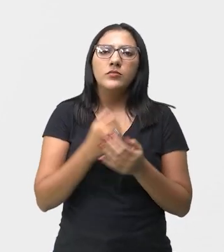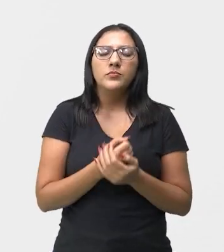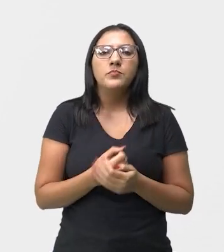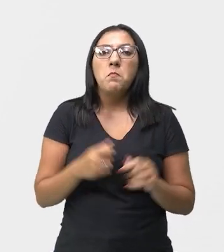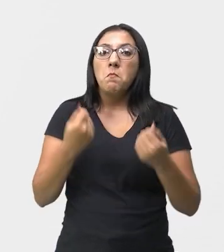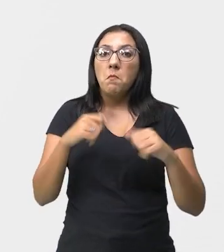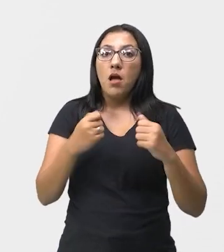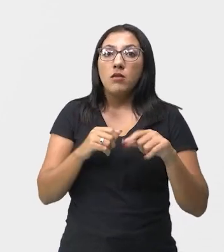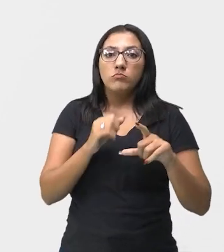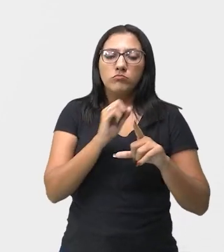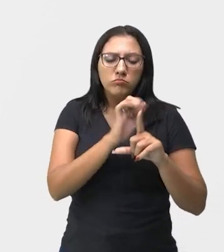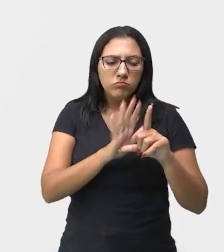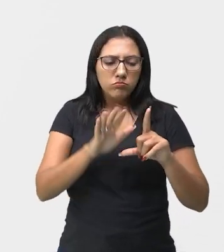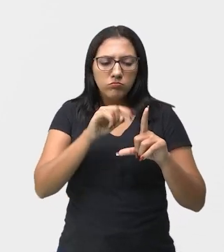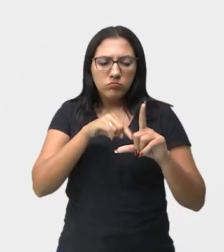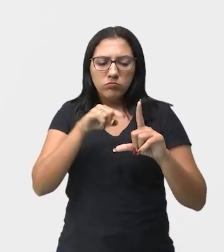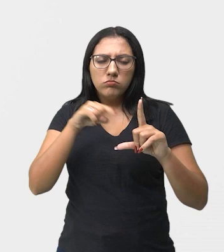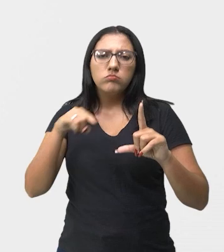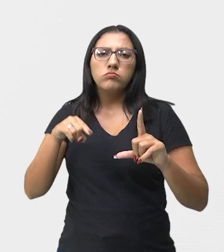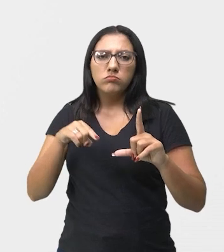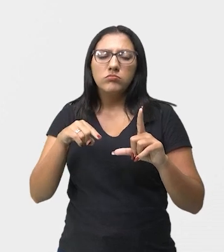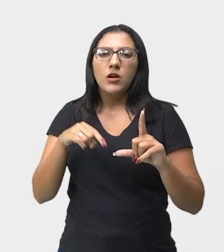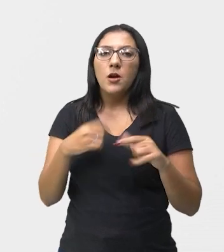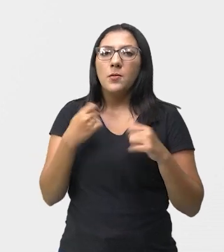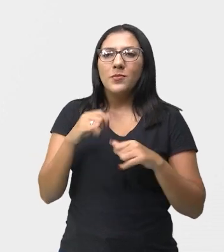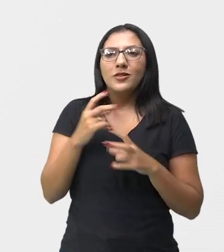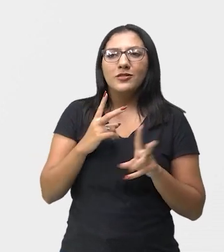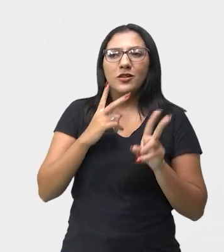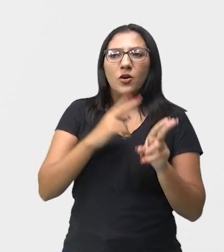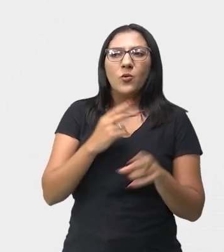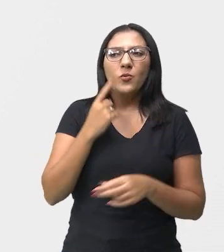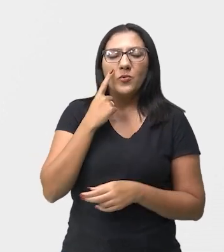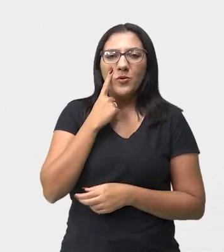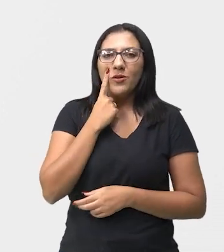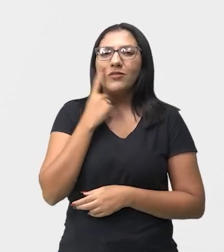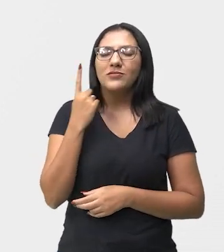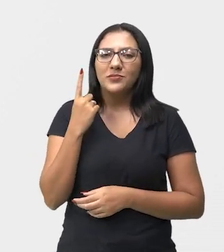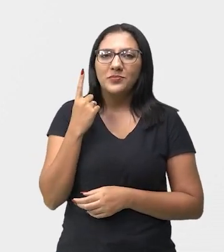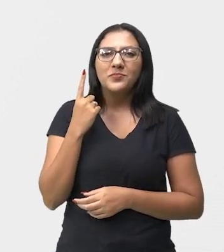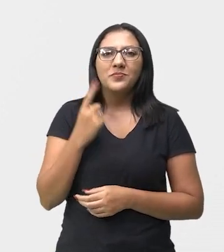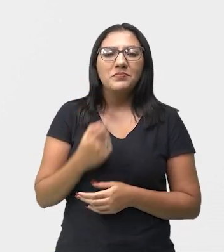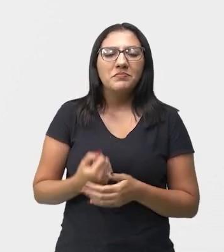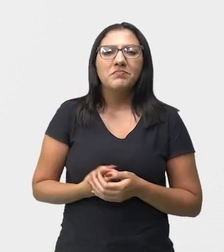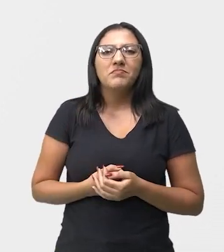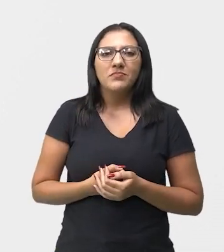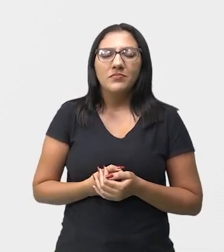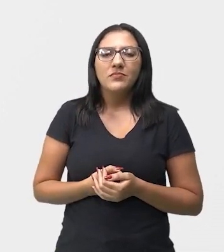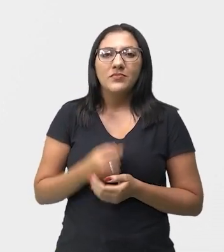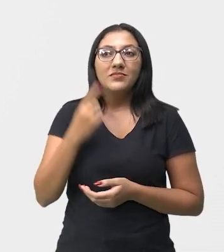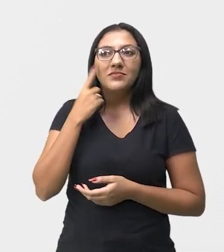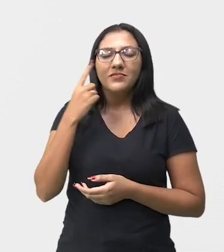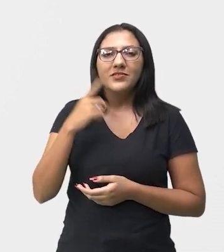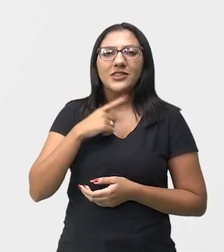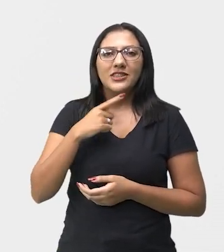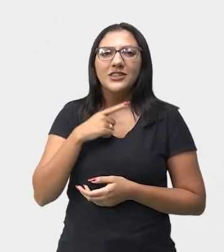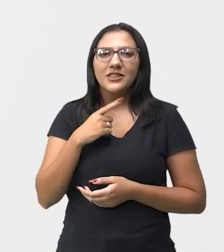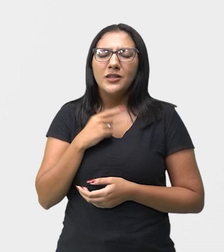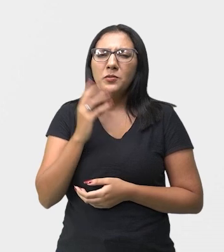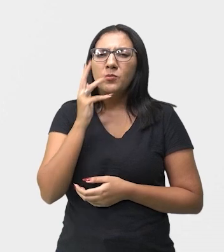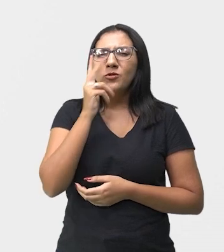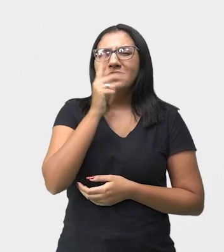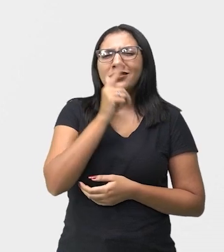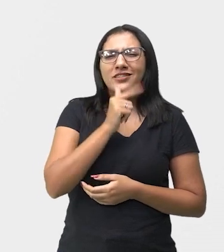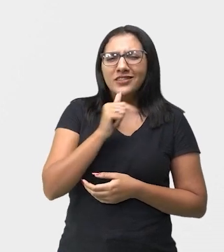Integral, bonitinho, inteiro, completo, não é? Porque aí realmente o conjunto